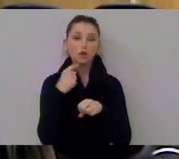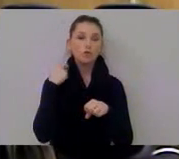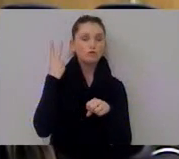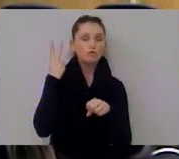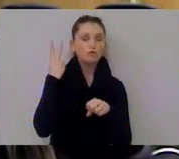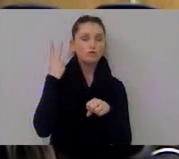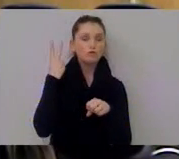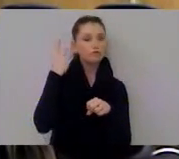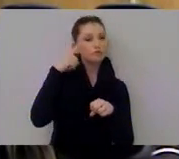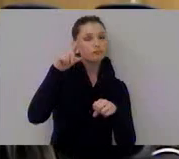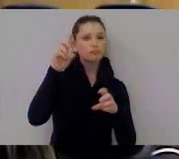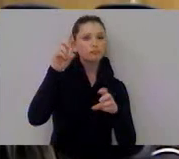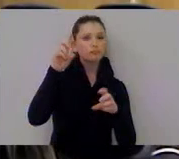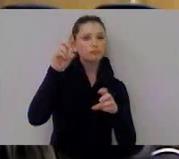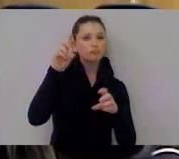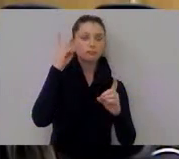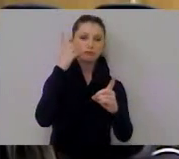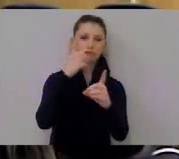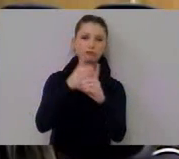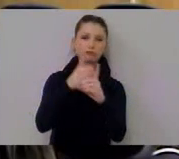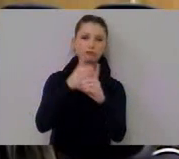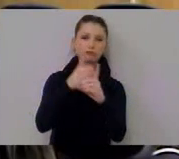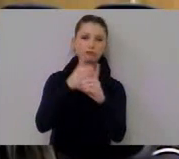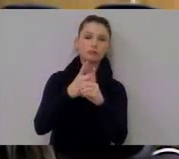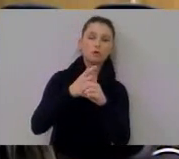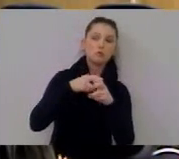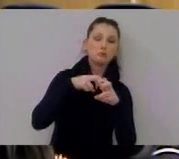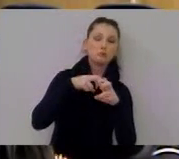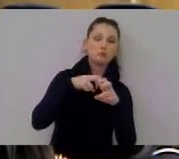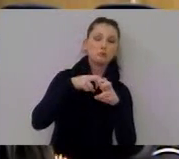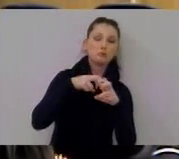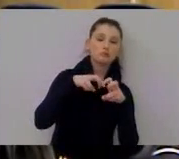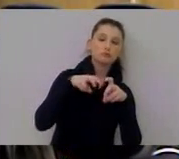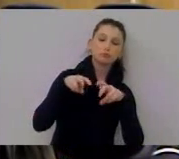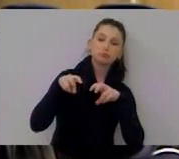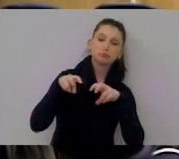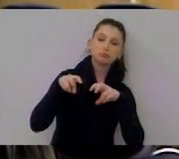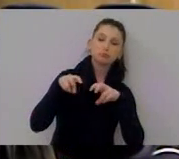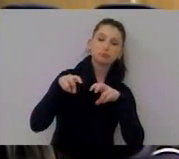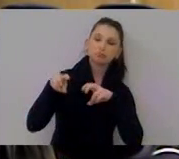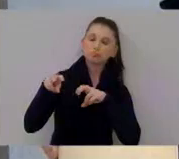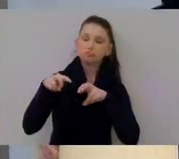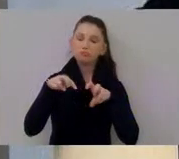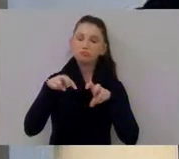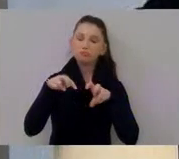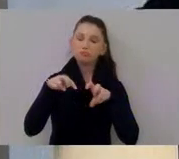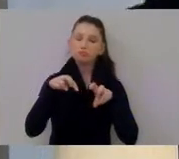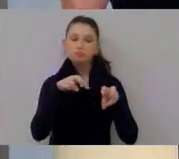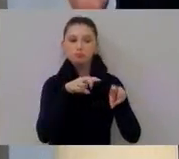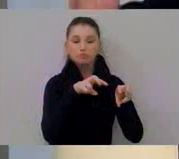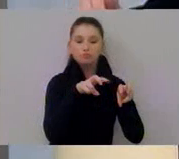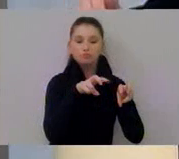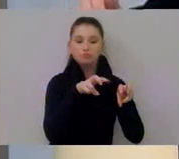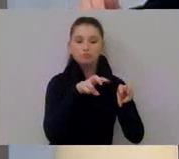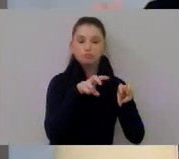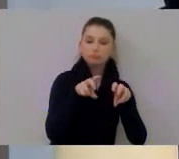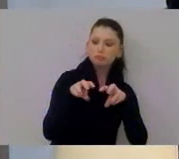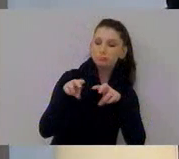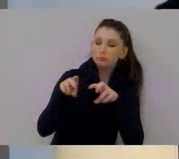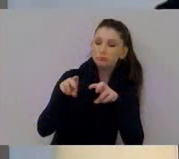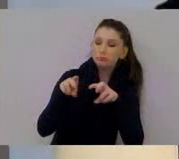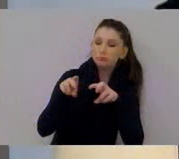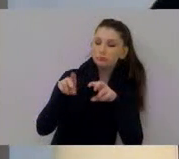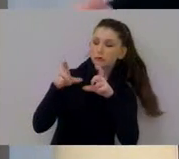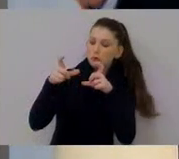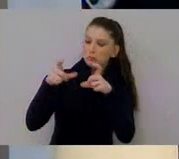e andei por aquelas regiões junto com o